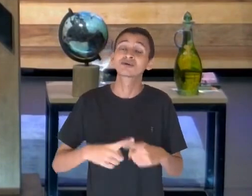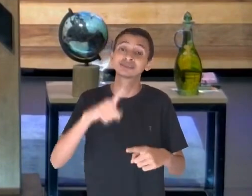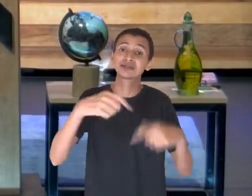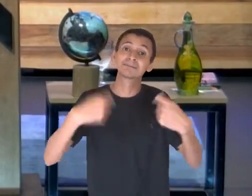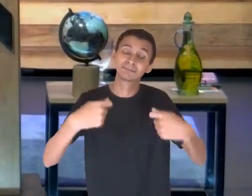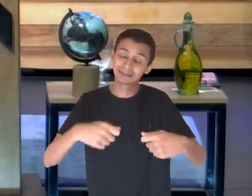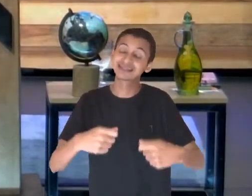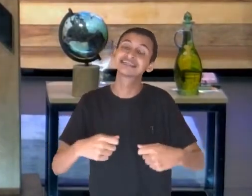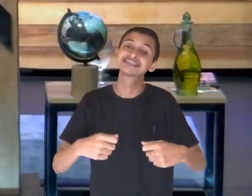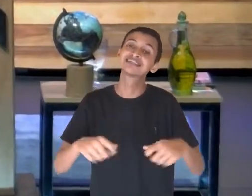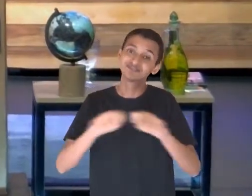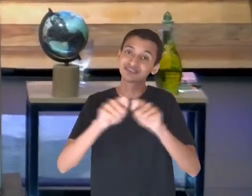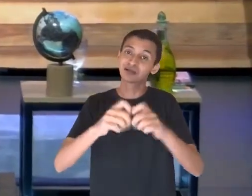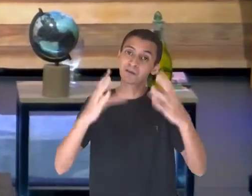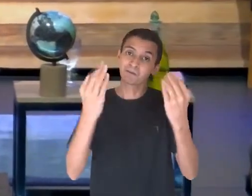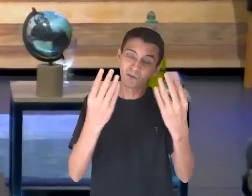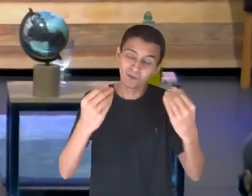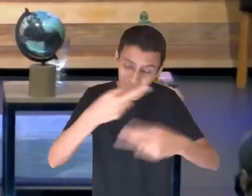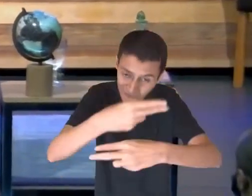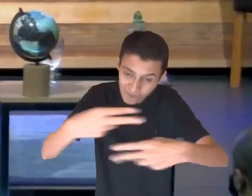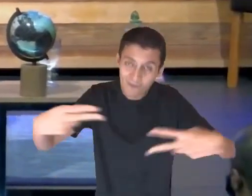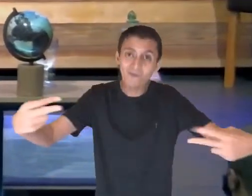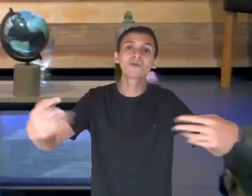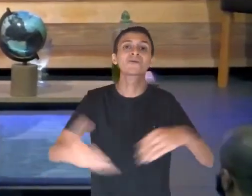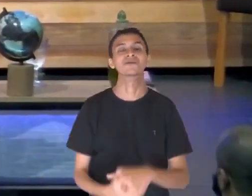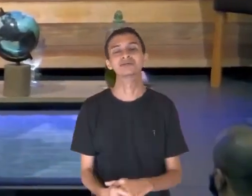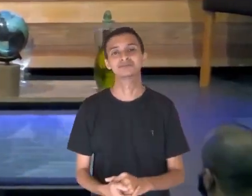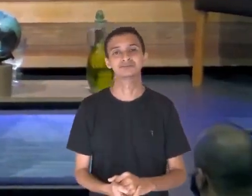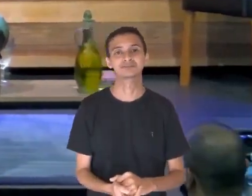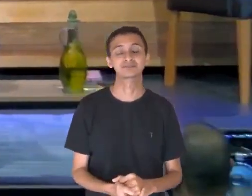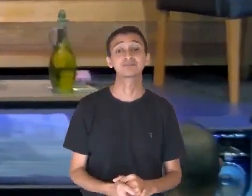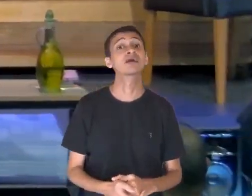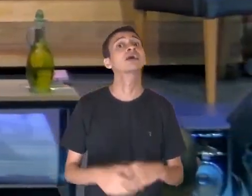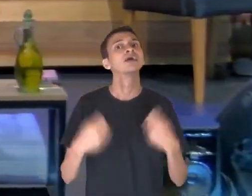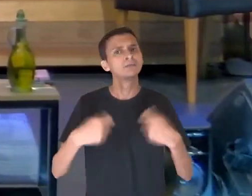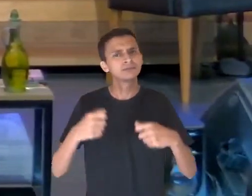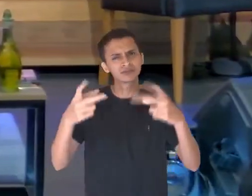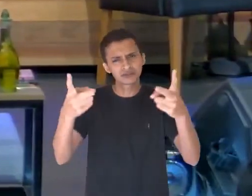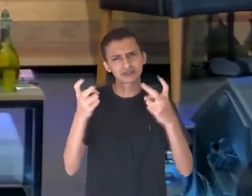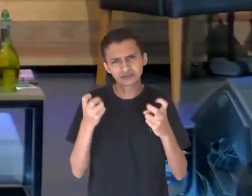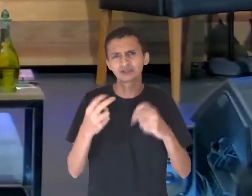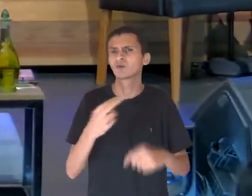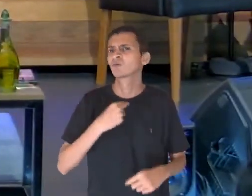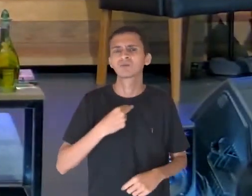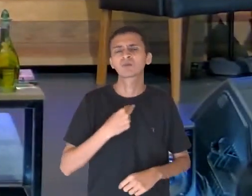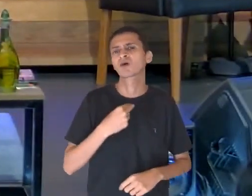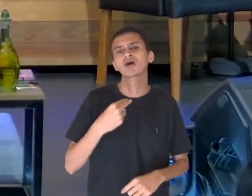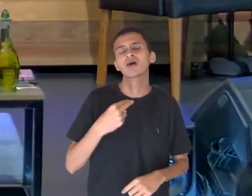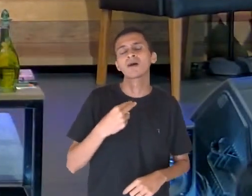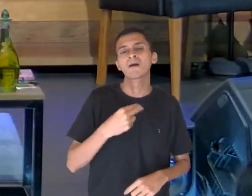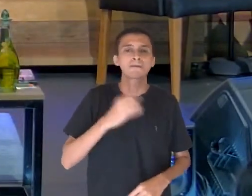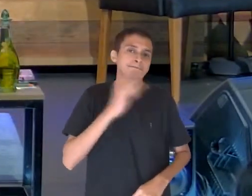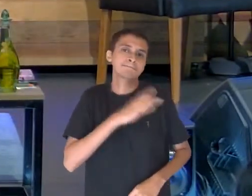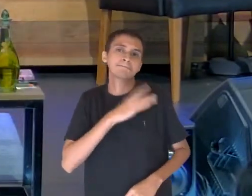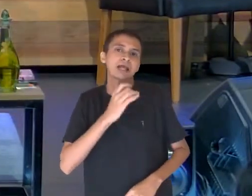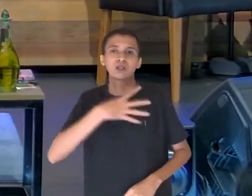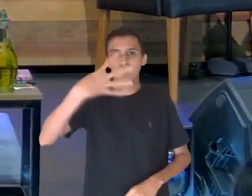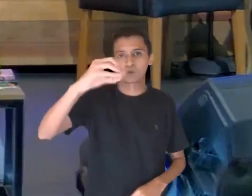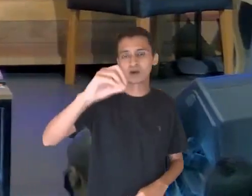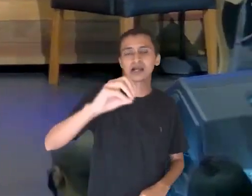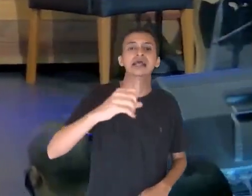que ele colocou na sua palavra, para que você execute. Agora, preste atenção, você não pode ter medo dos 40 anos, você não pode ter